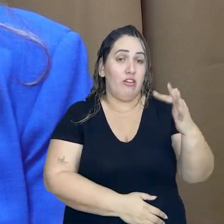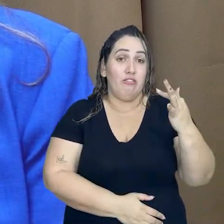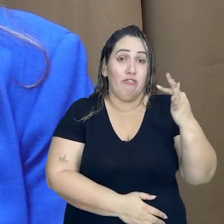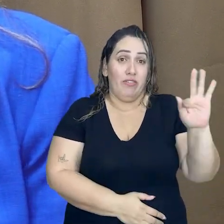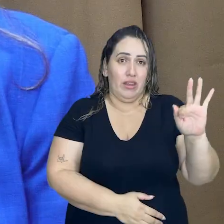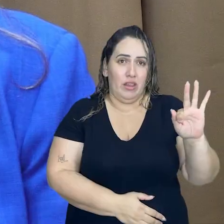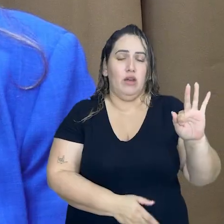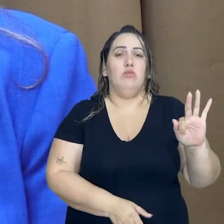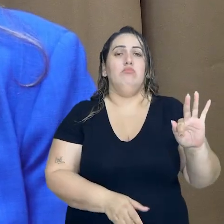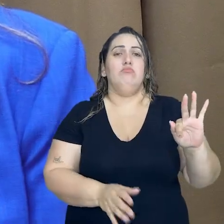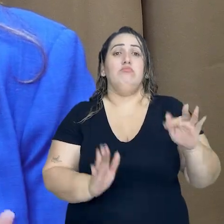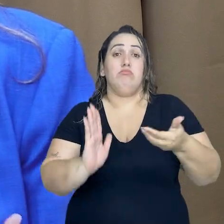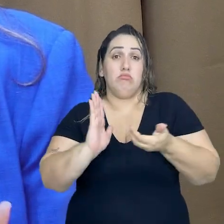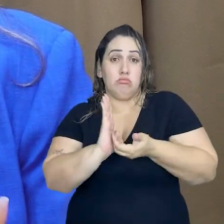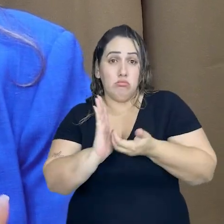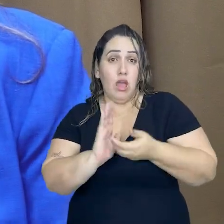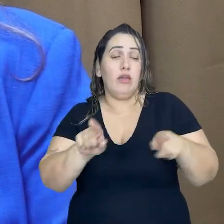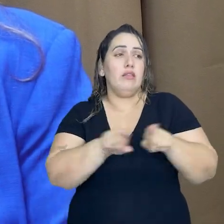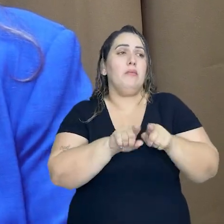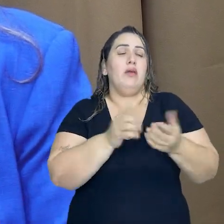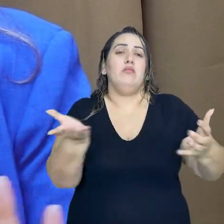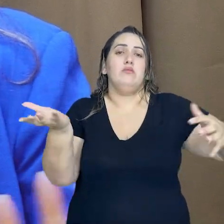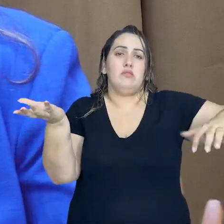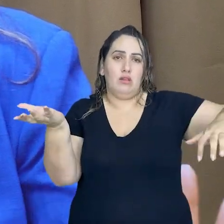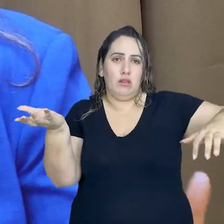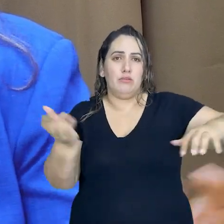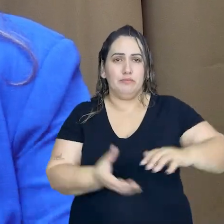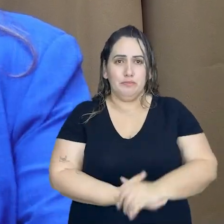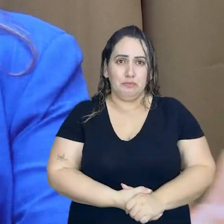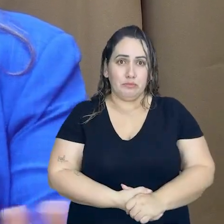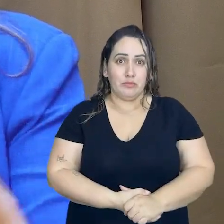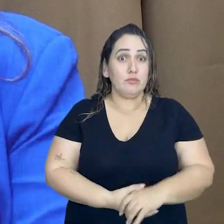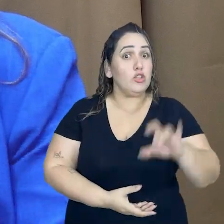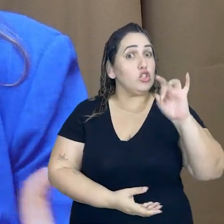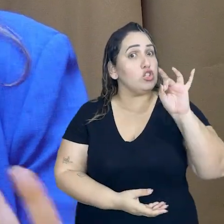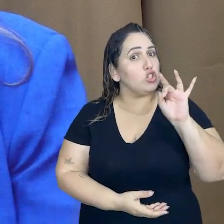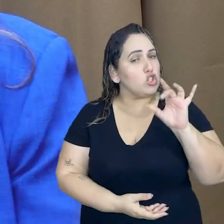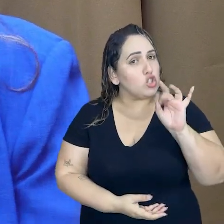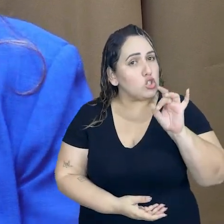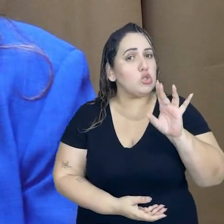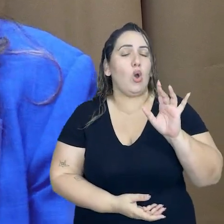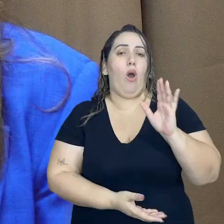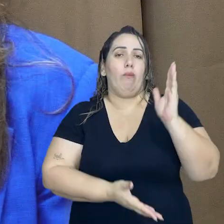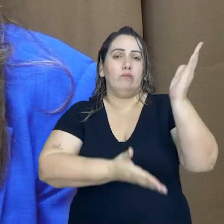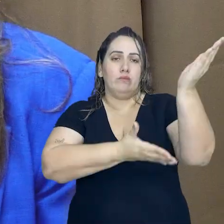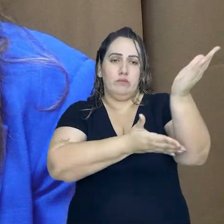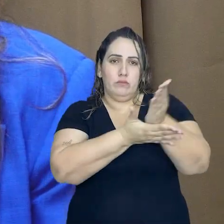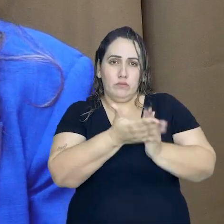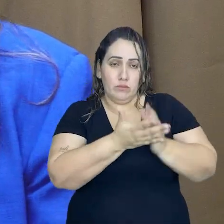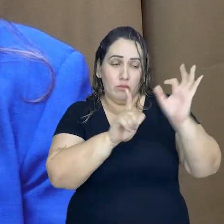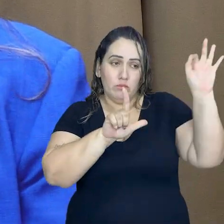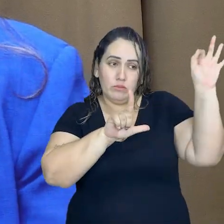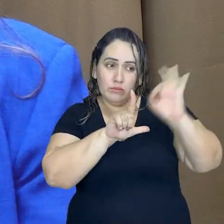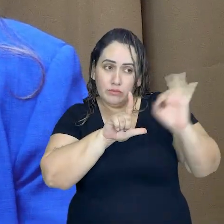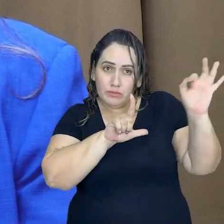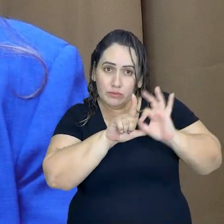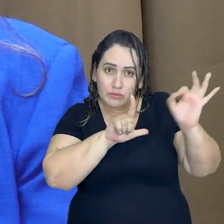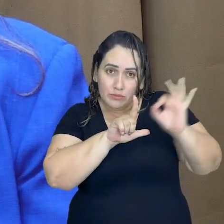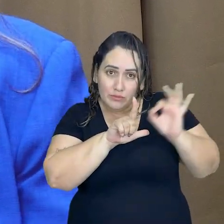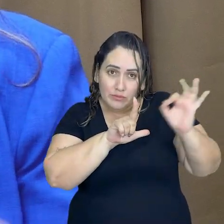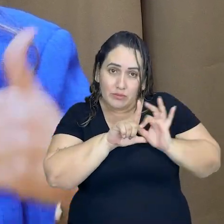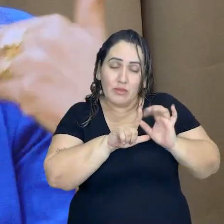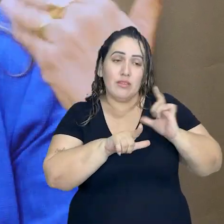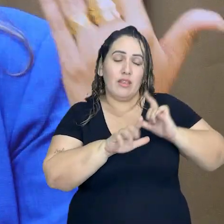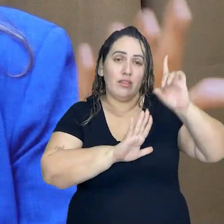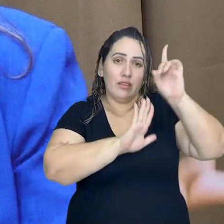né? Então, somente a parte igualitária a que todos os partidos têm direito é 5% do fundo